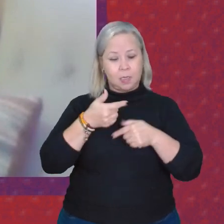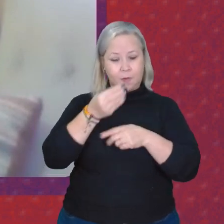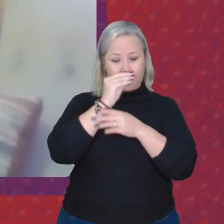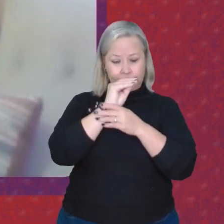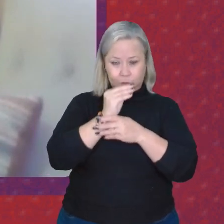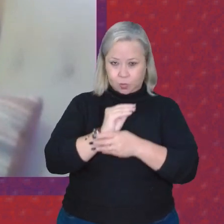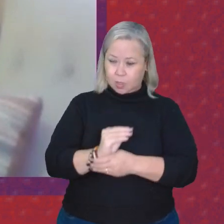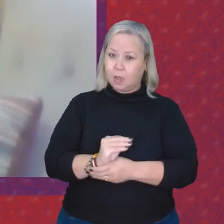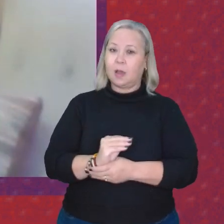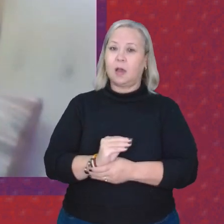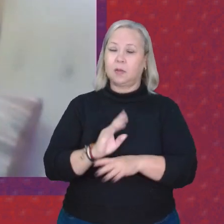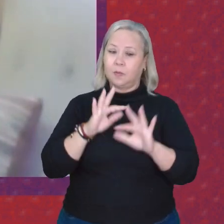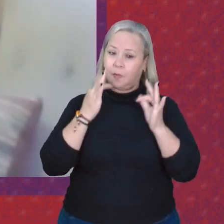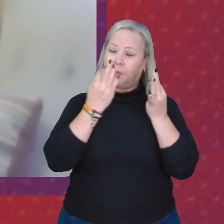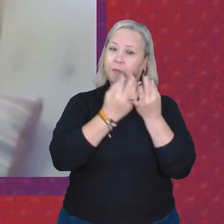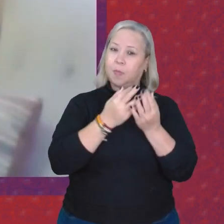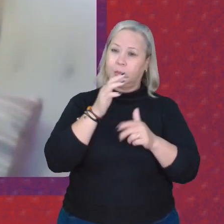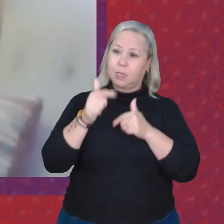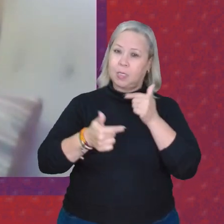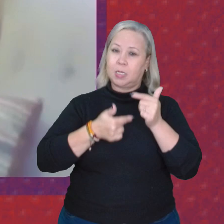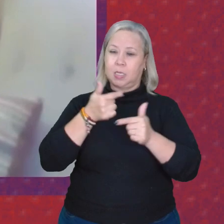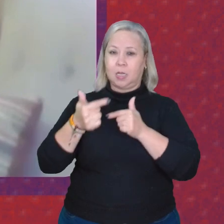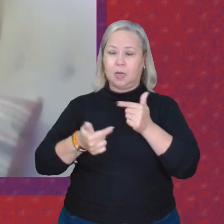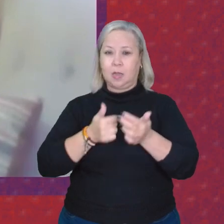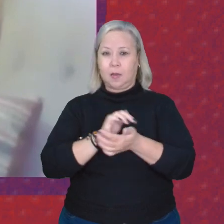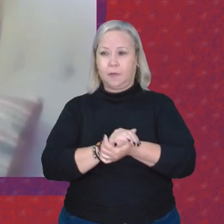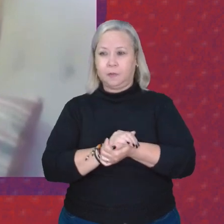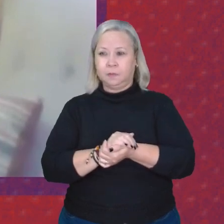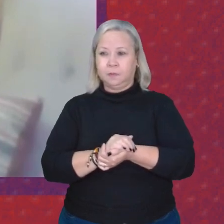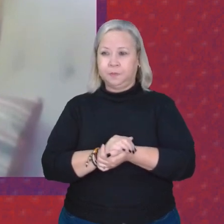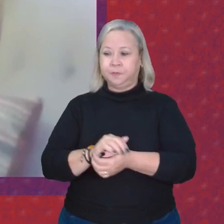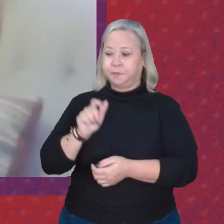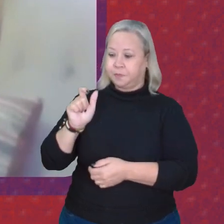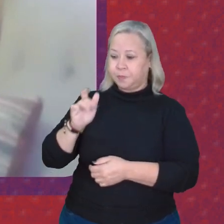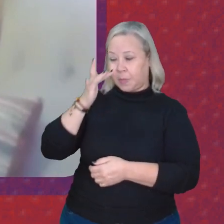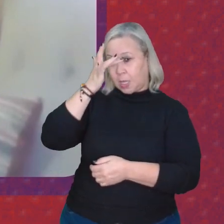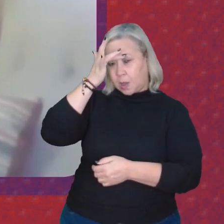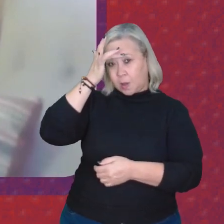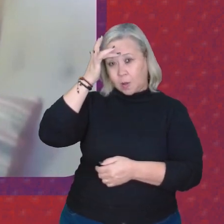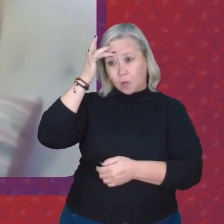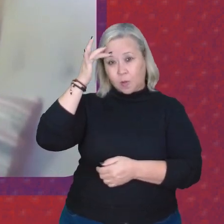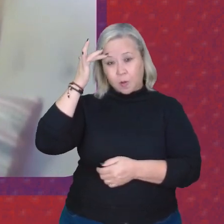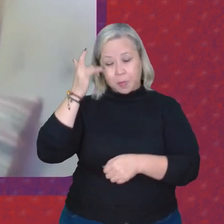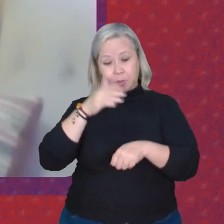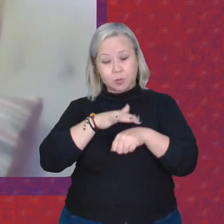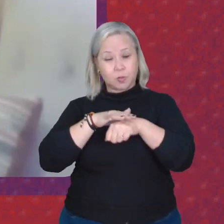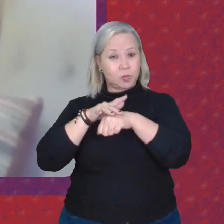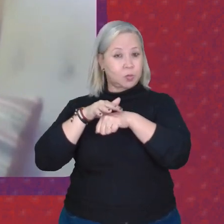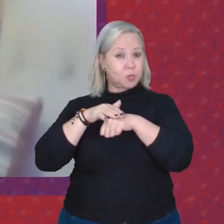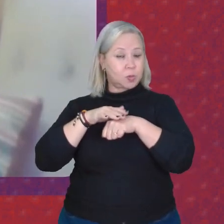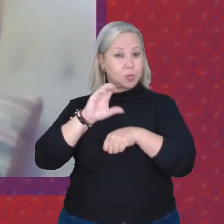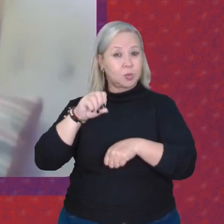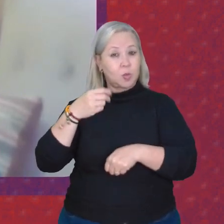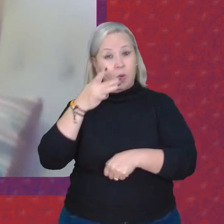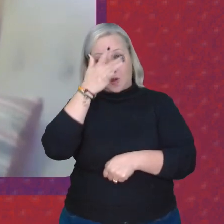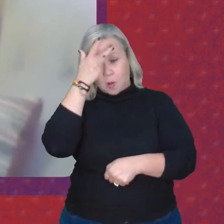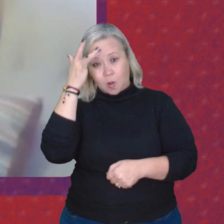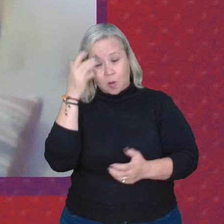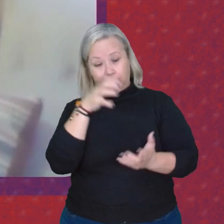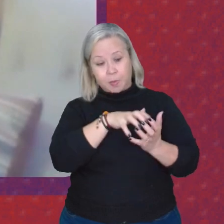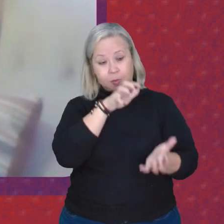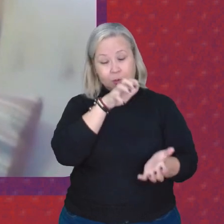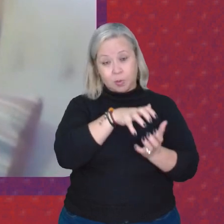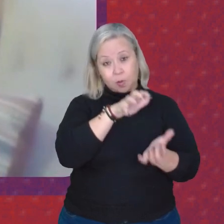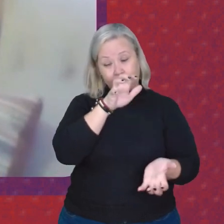cuidado, as tarefas, muitas vezes, com uma pessoa enferma, com uma pessoa idosa,